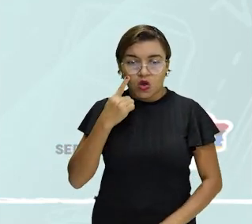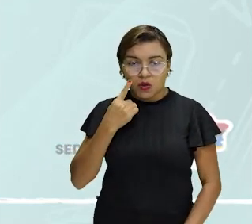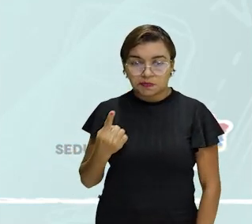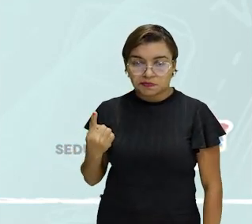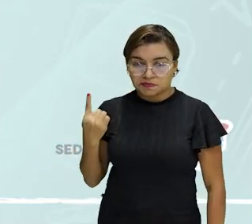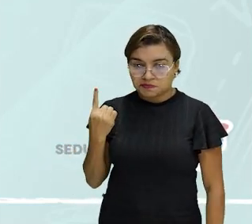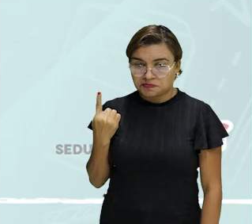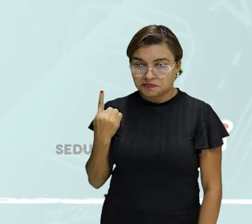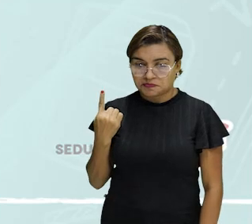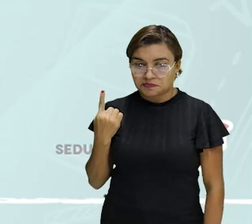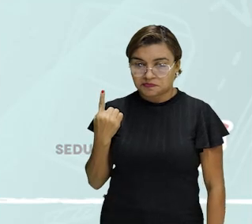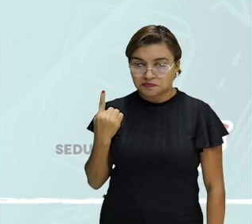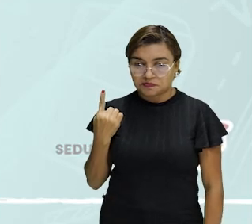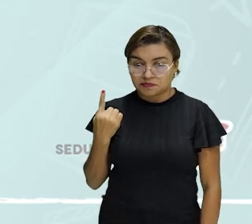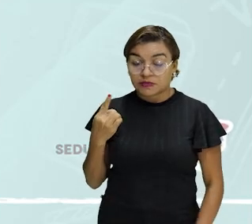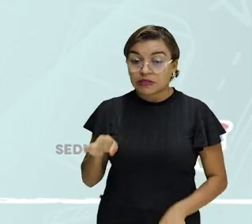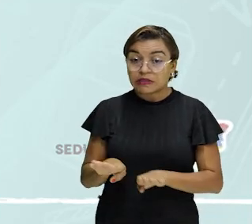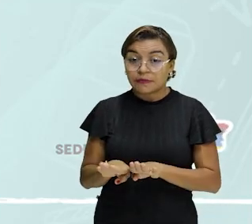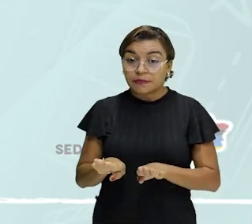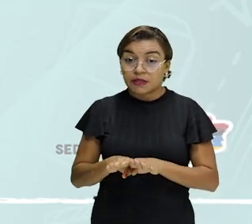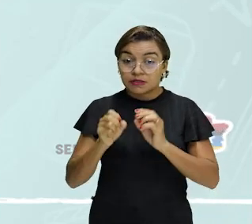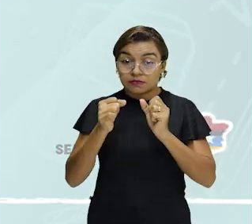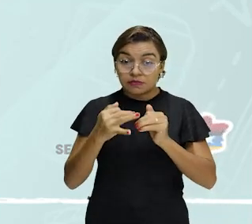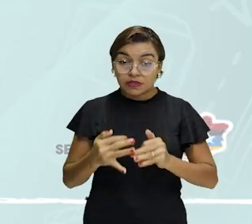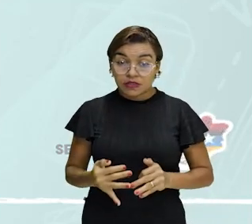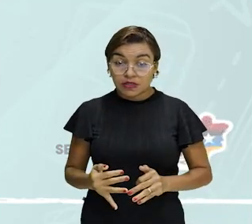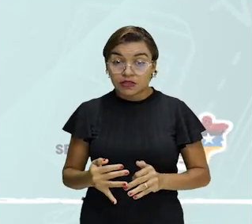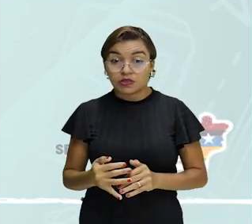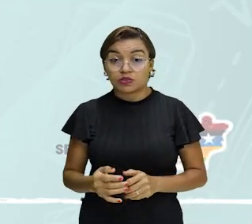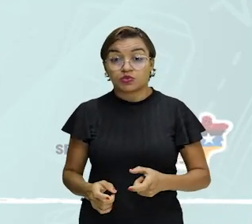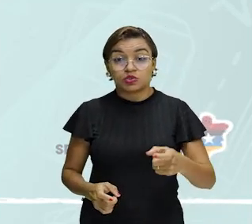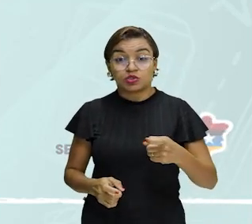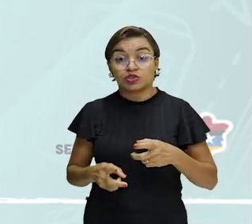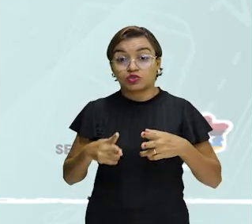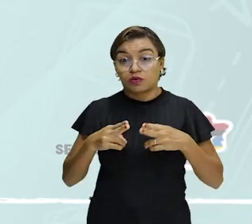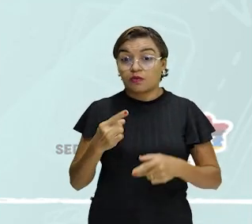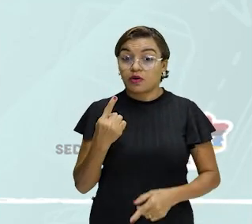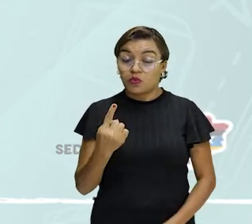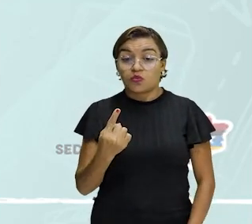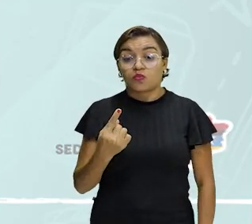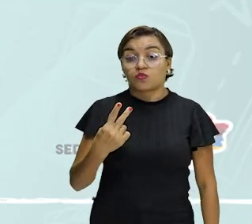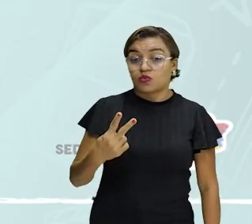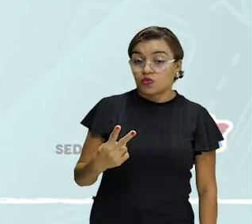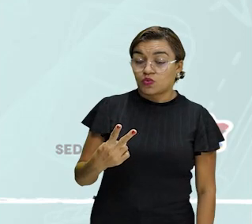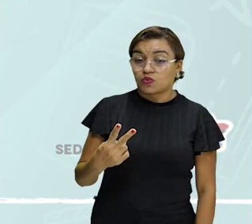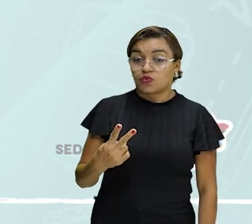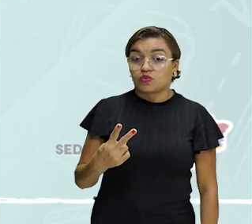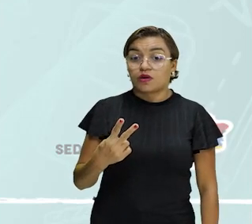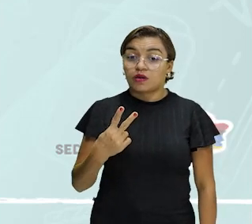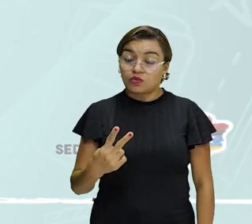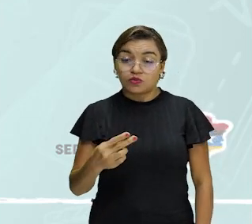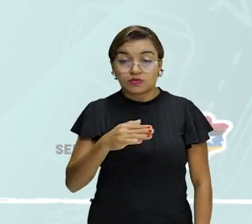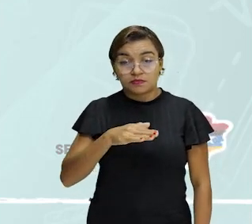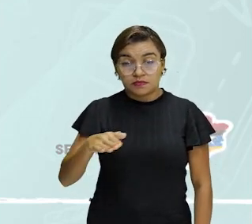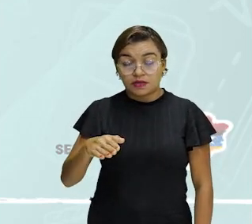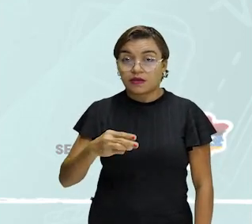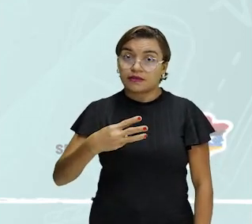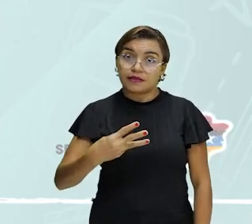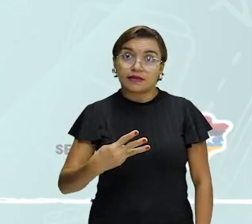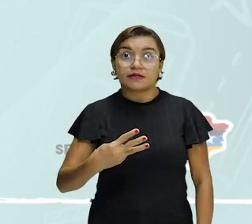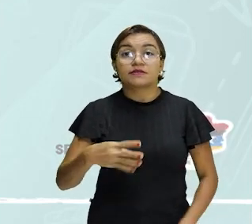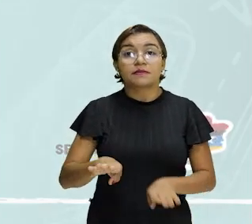tá? Antes do estudo, né, eu preciso falar de função inversa, acabei de falar isso para vocês. E aqui eu estou relacionando a medida